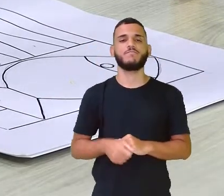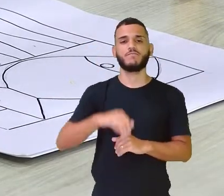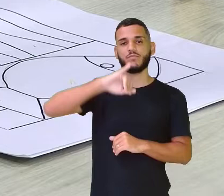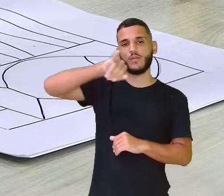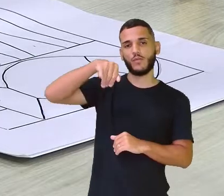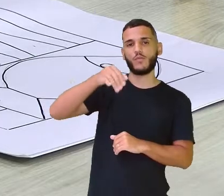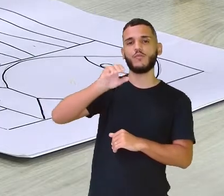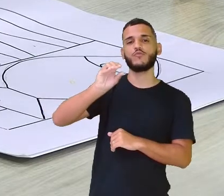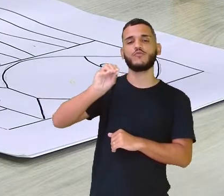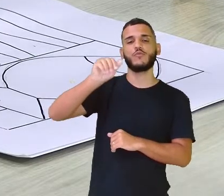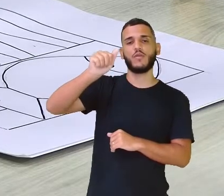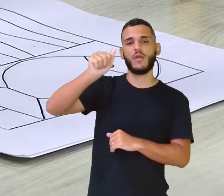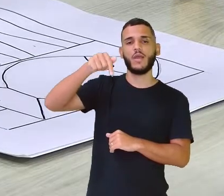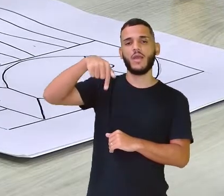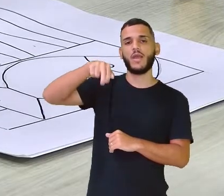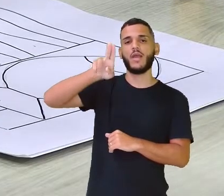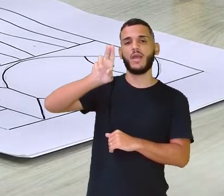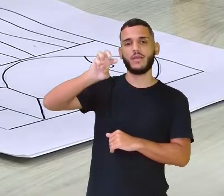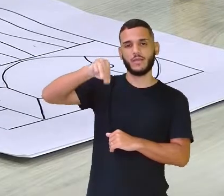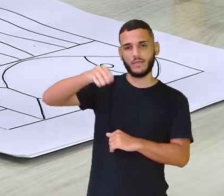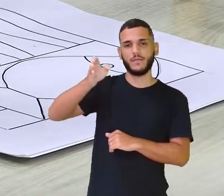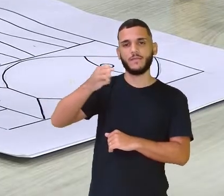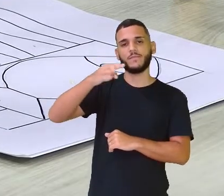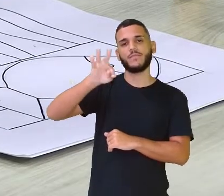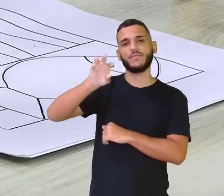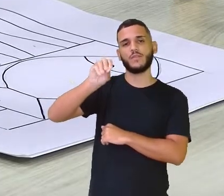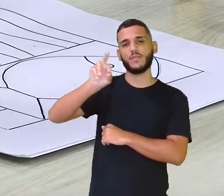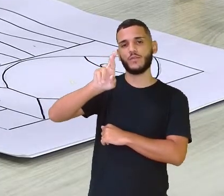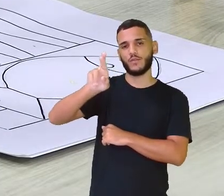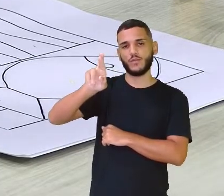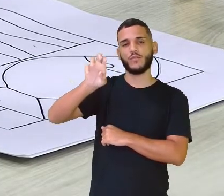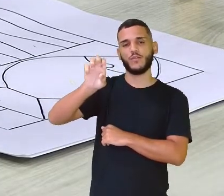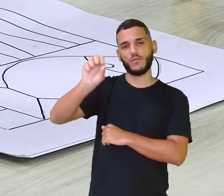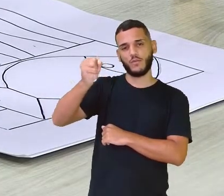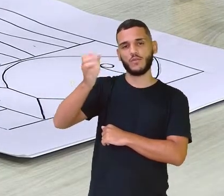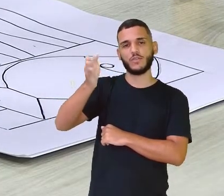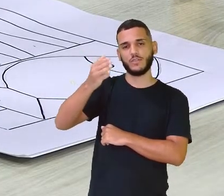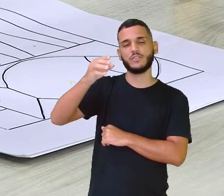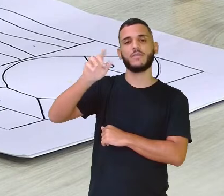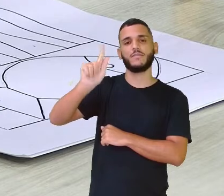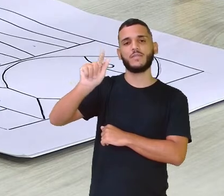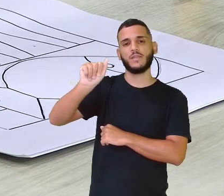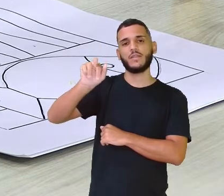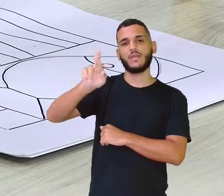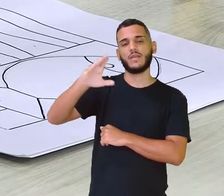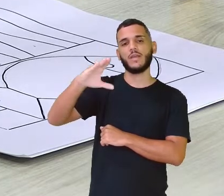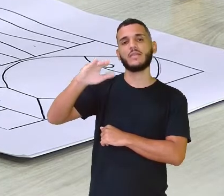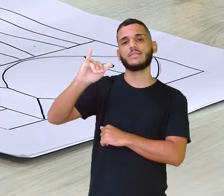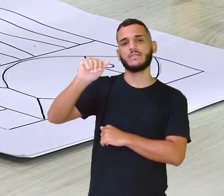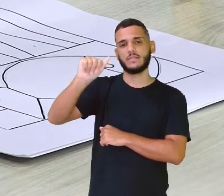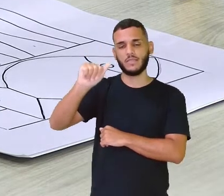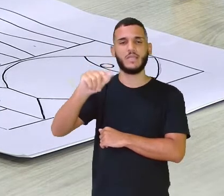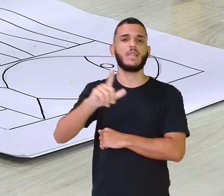Torres Garcia. Existem obras maravilhosas lá no Google e vocês podem estar